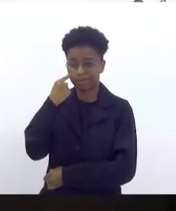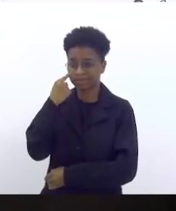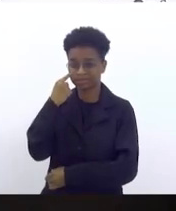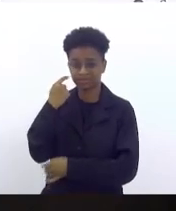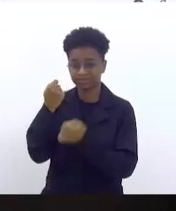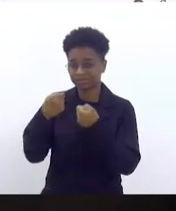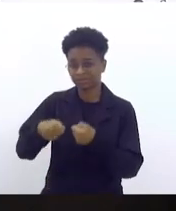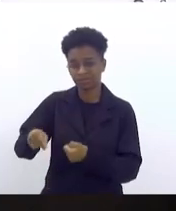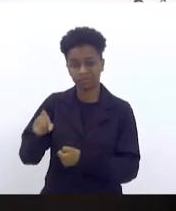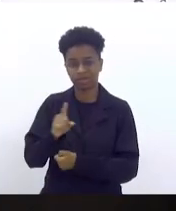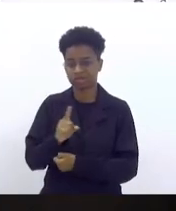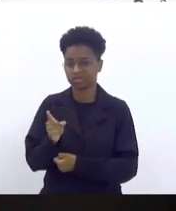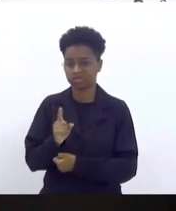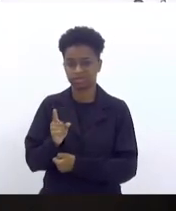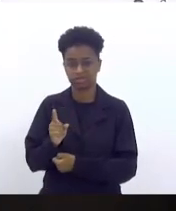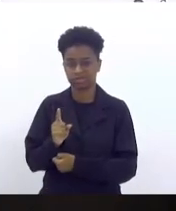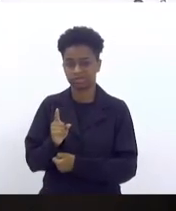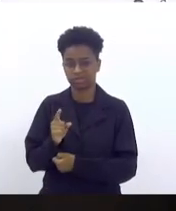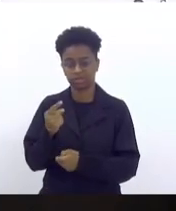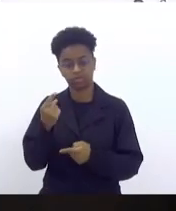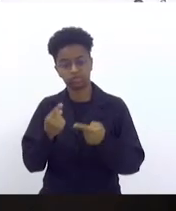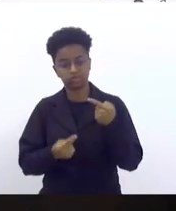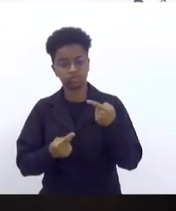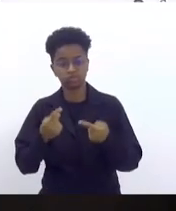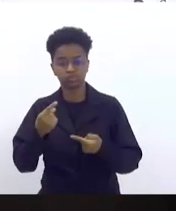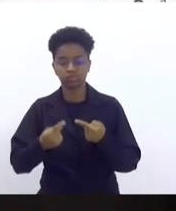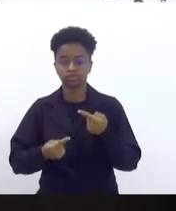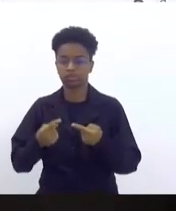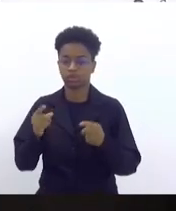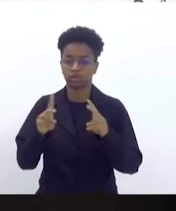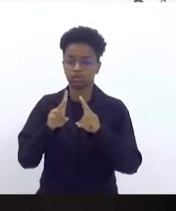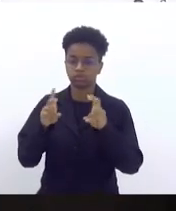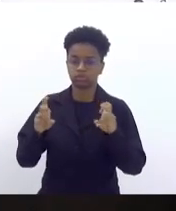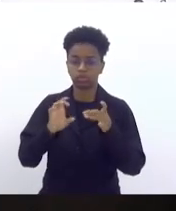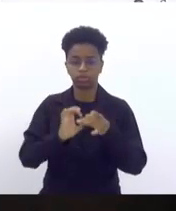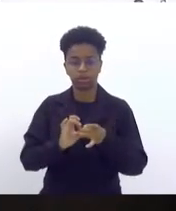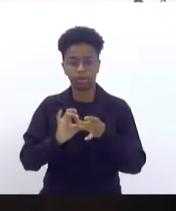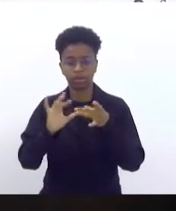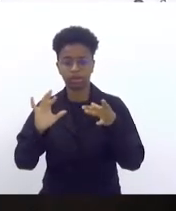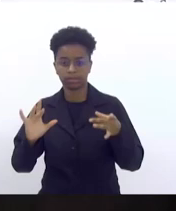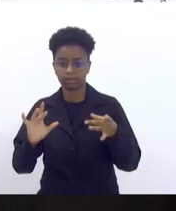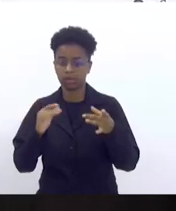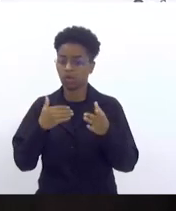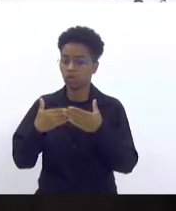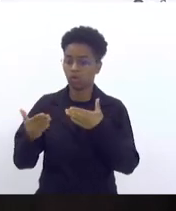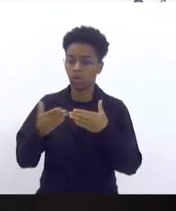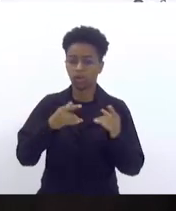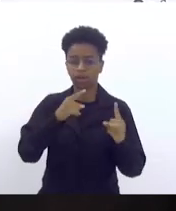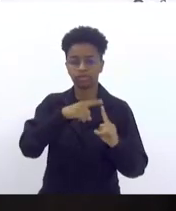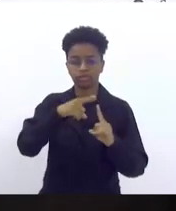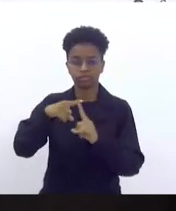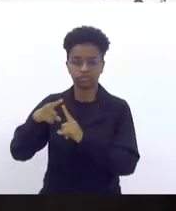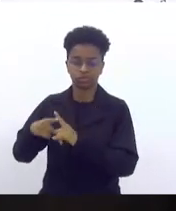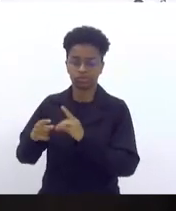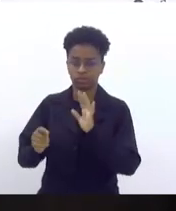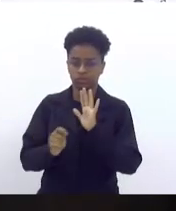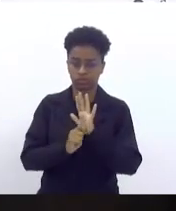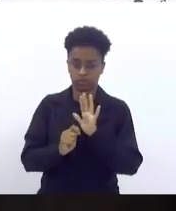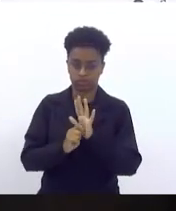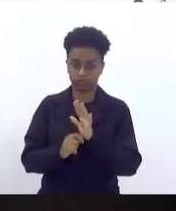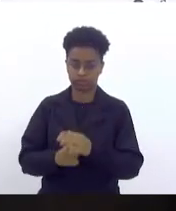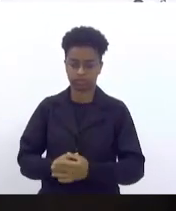necessária que houvesse uma discussão sobre legalização de qualquer tipo de drogas